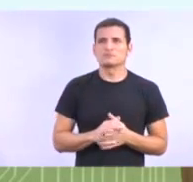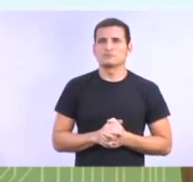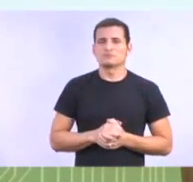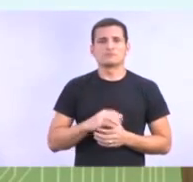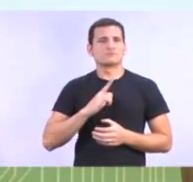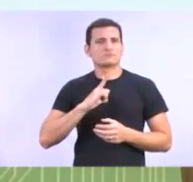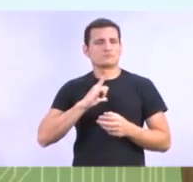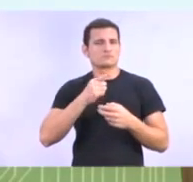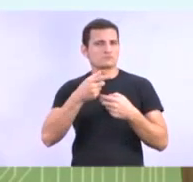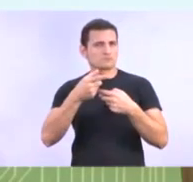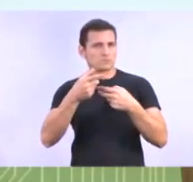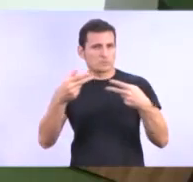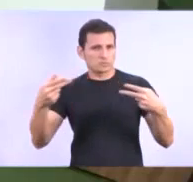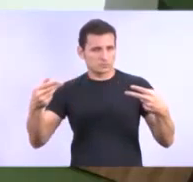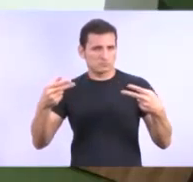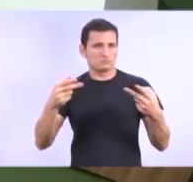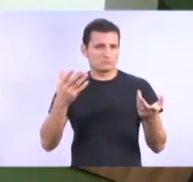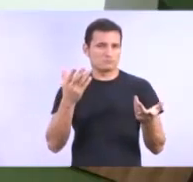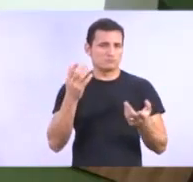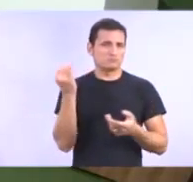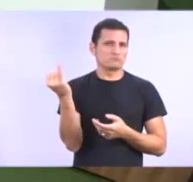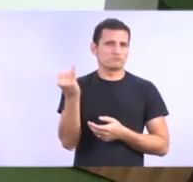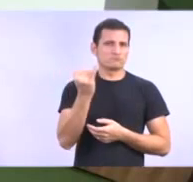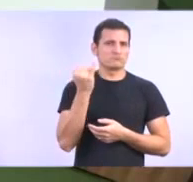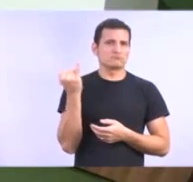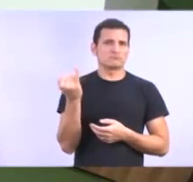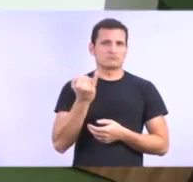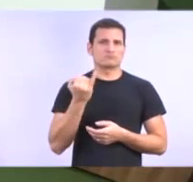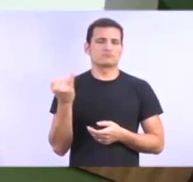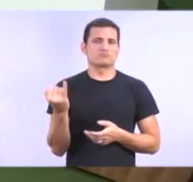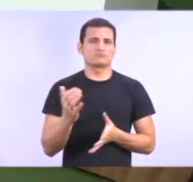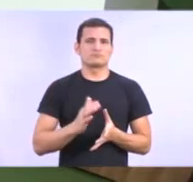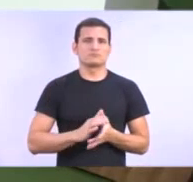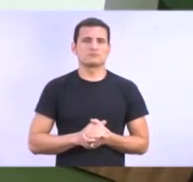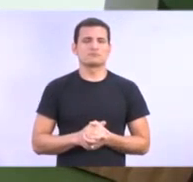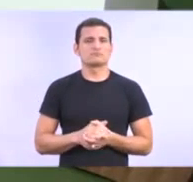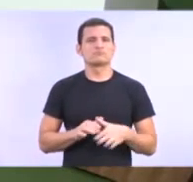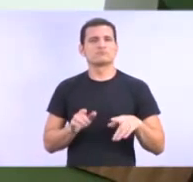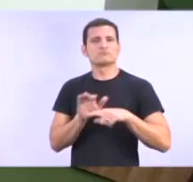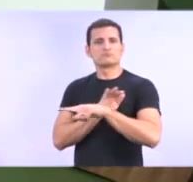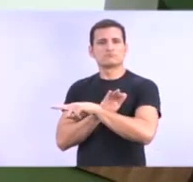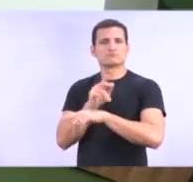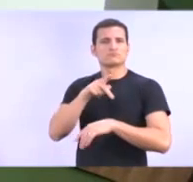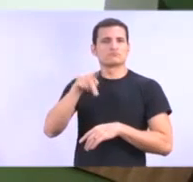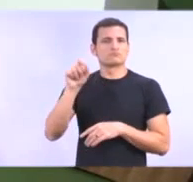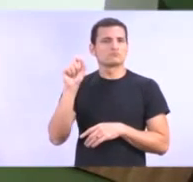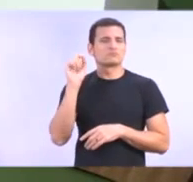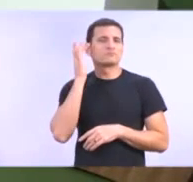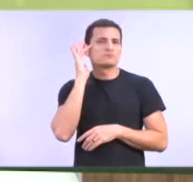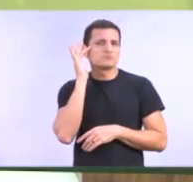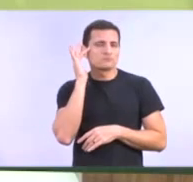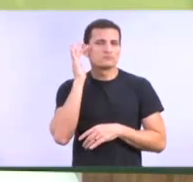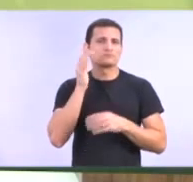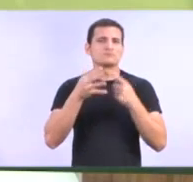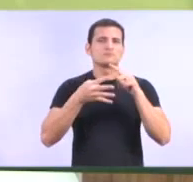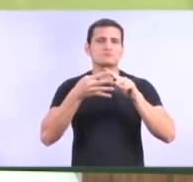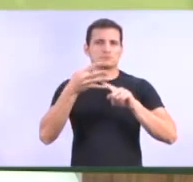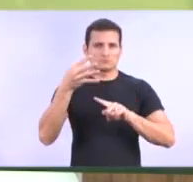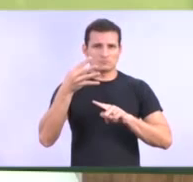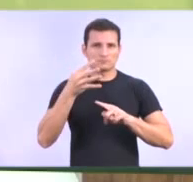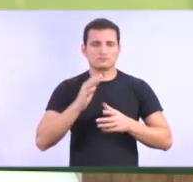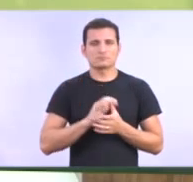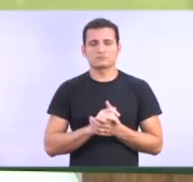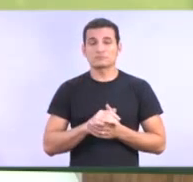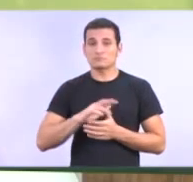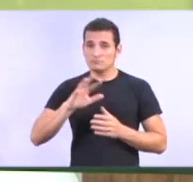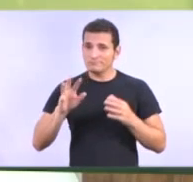esses elementos aqui que são fundamentais e o senhor, o que o senhor acha aí sobre eles? Eu vou complementar o